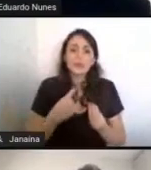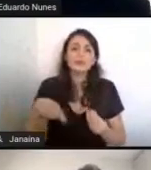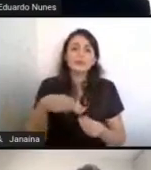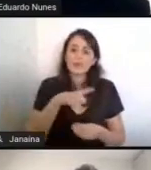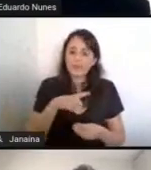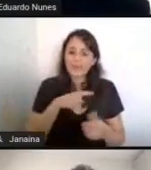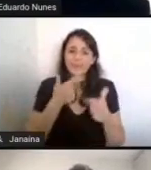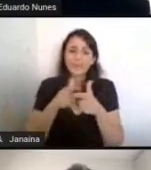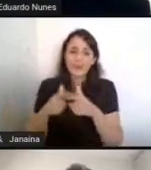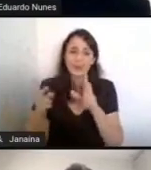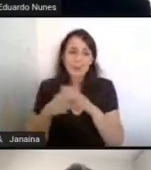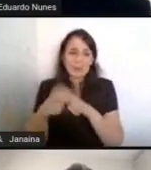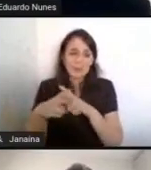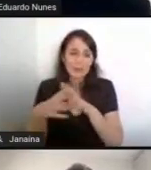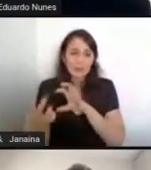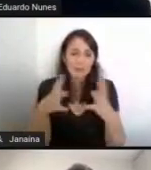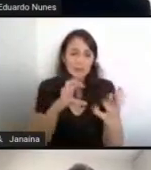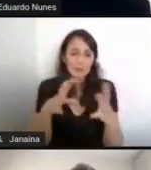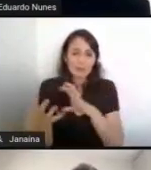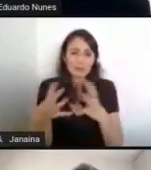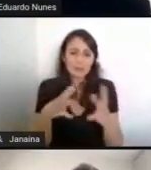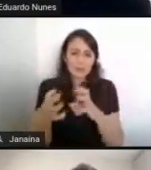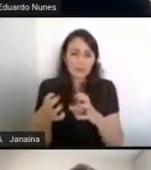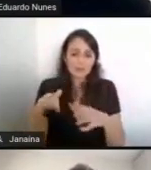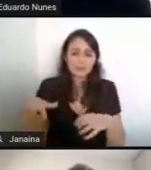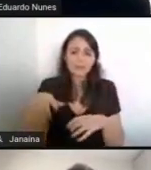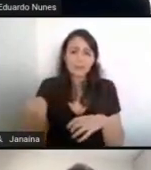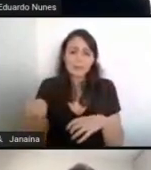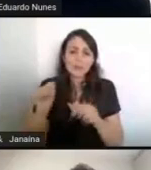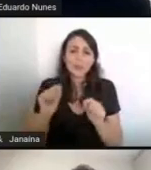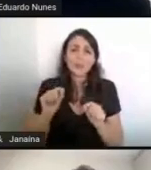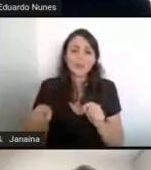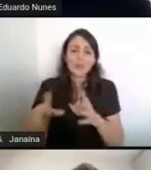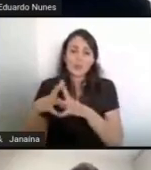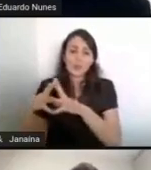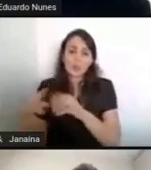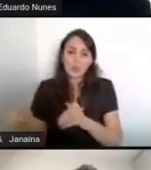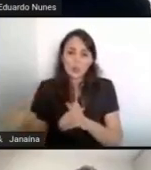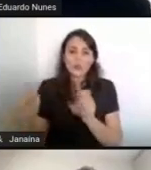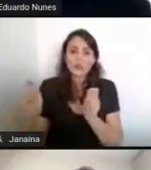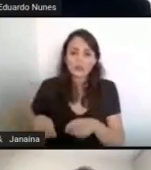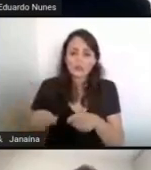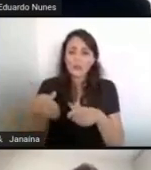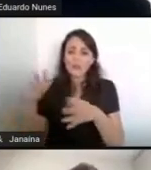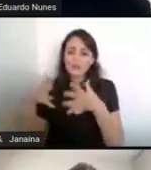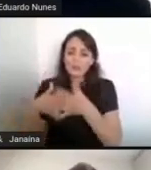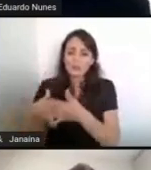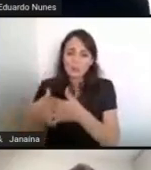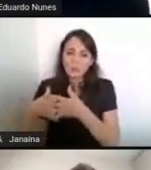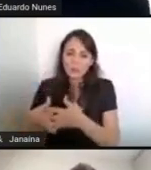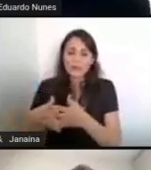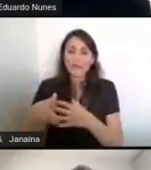né, entre as ações curativas, né, uma dicotomia entre o que é curativo, o que é de alta complexidade, o que dá